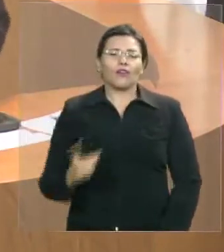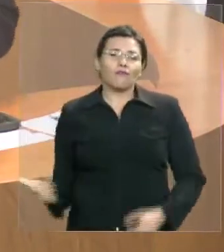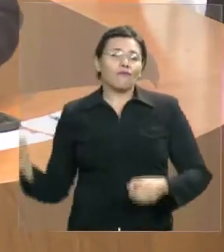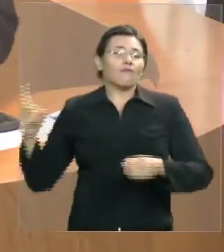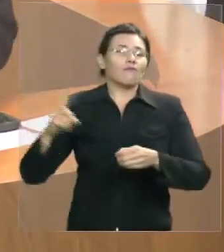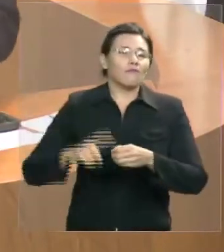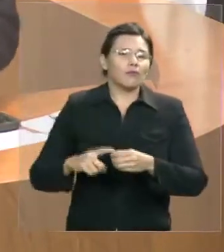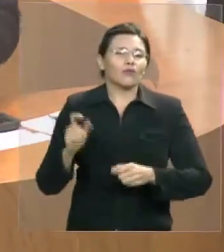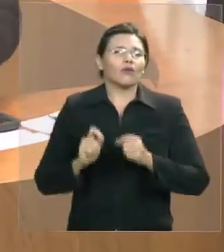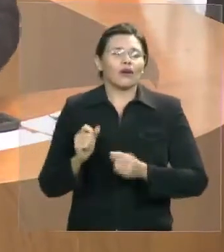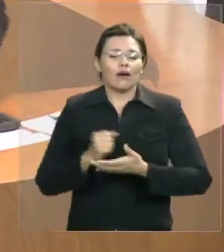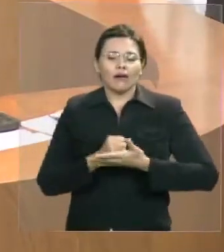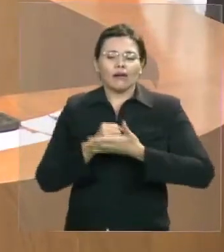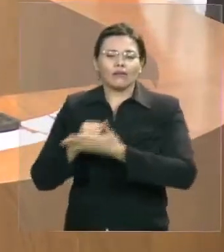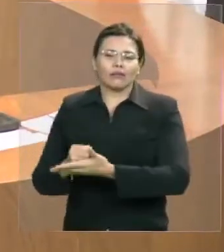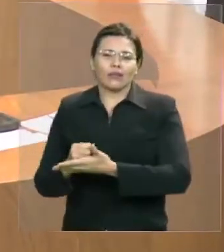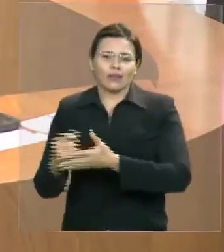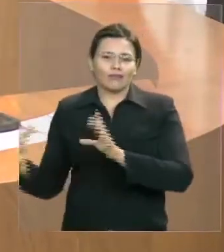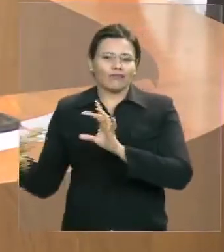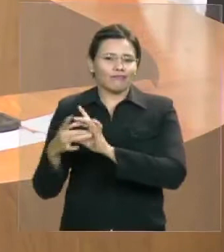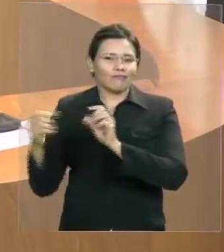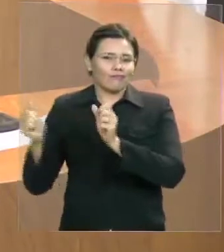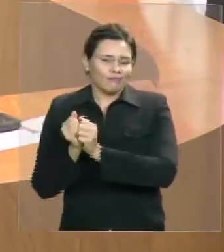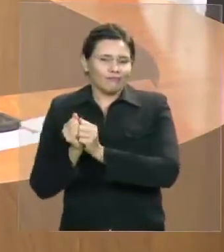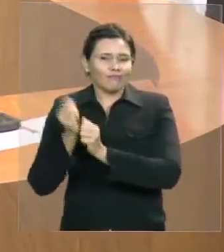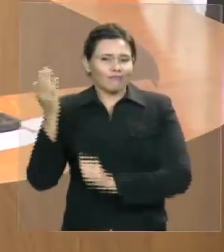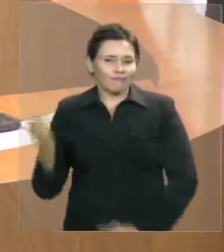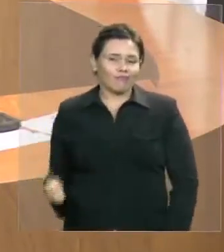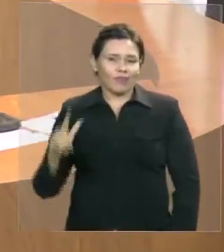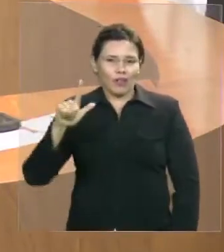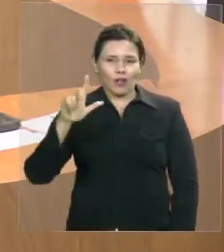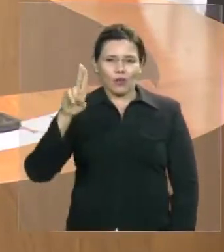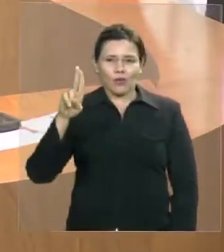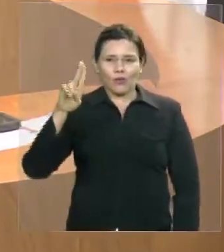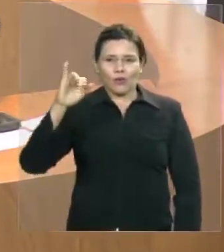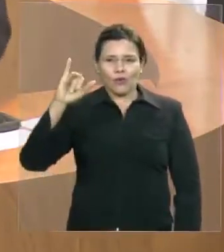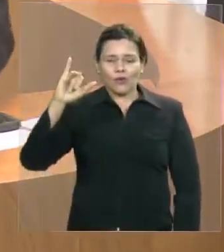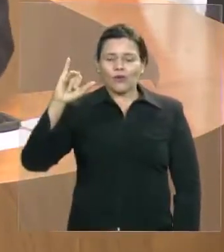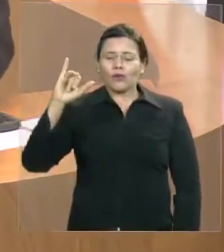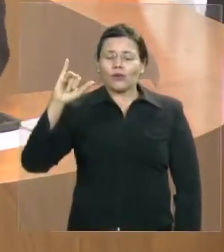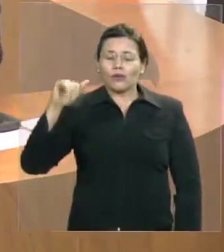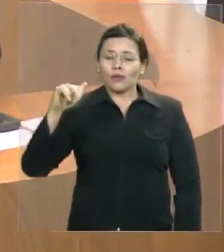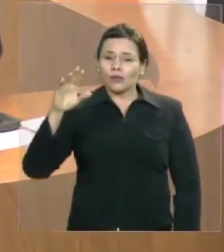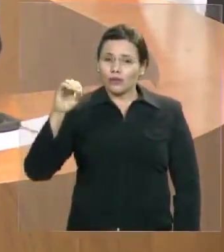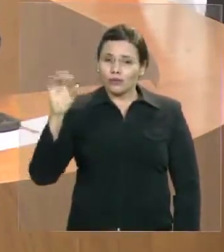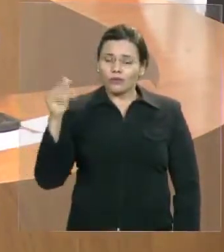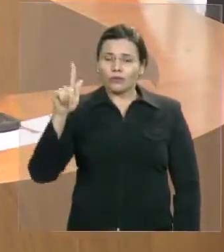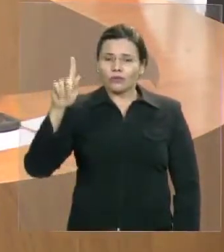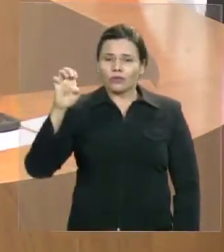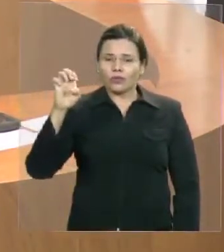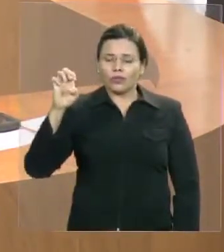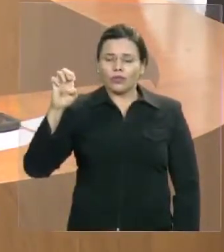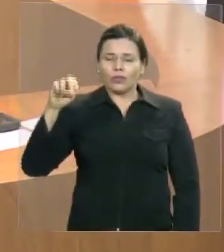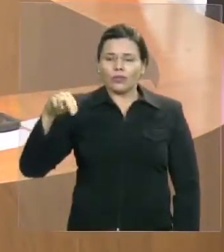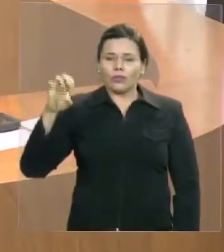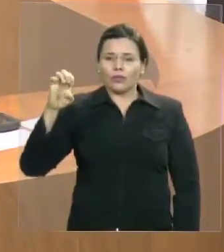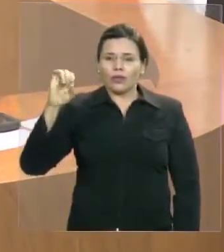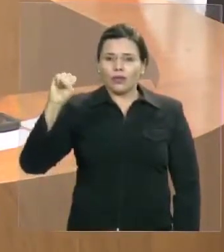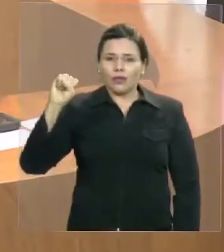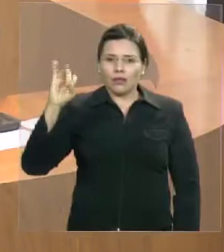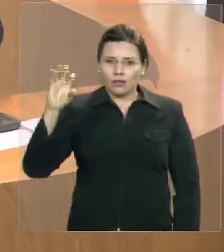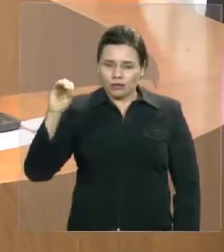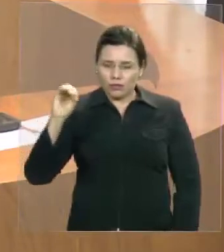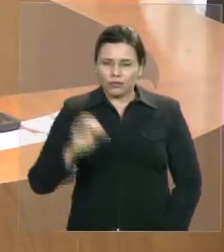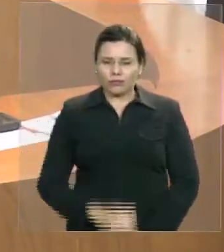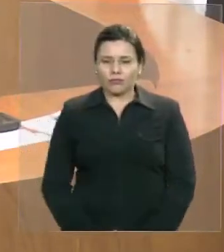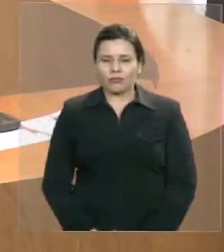Genésio, que isso deve fazer um bem para a alma dele, para o íntimo dele, o que aconteceu no município de Pinheiro.